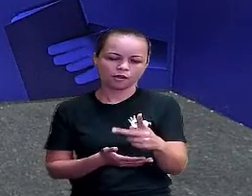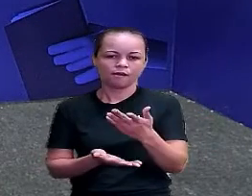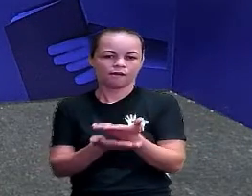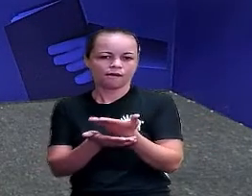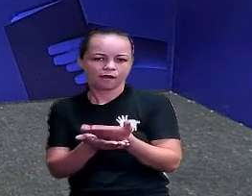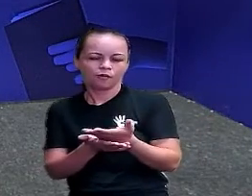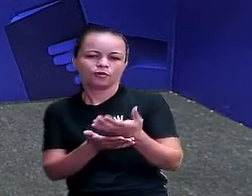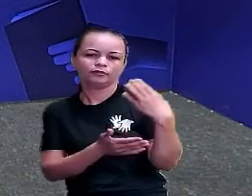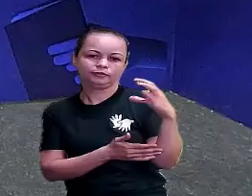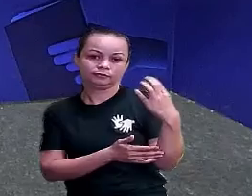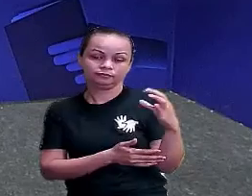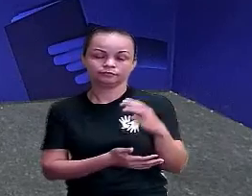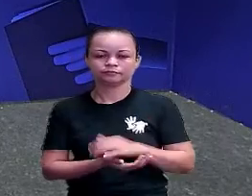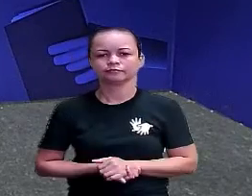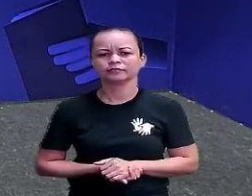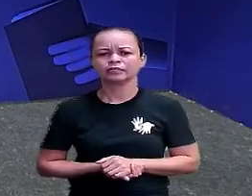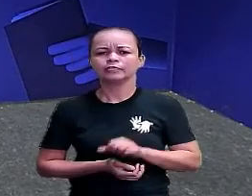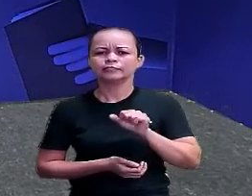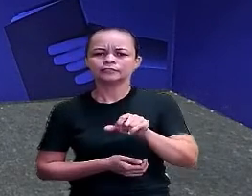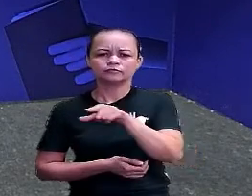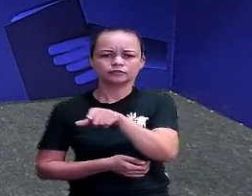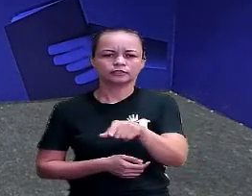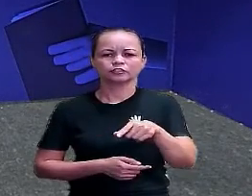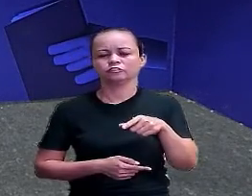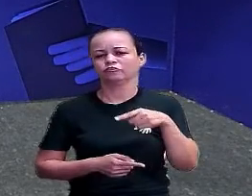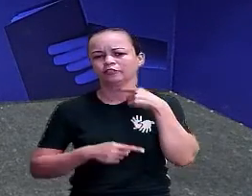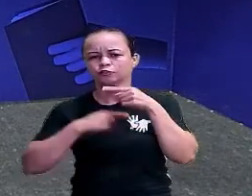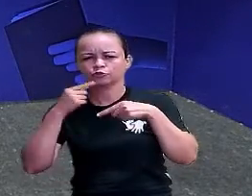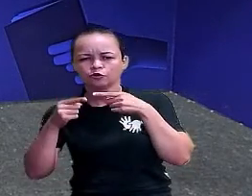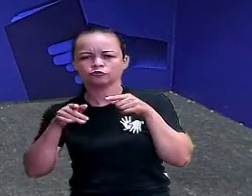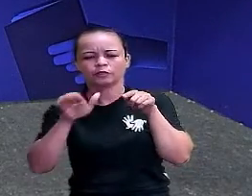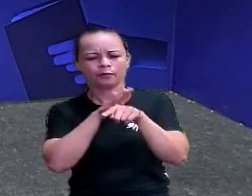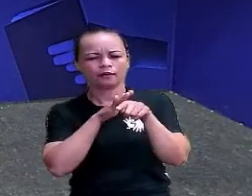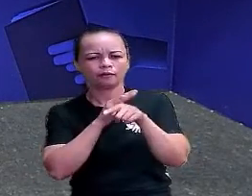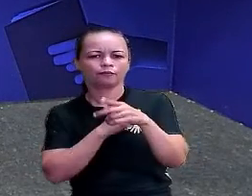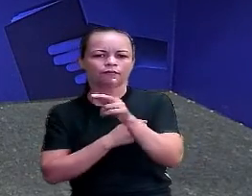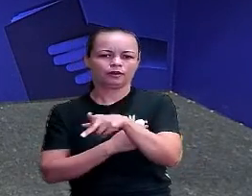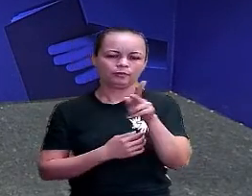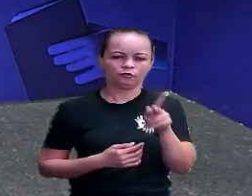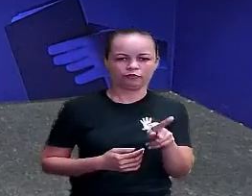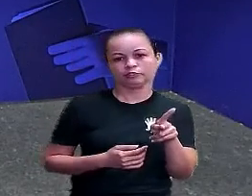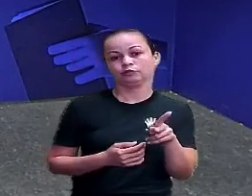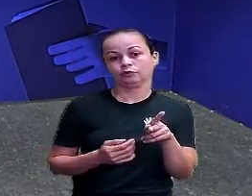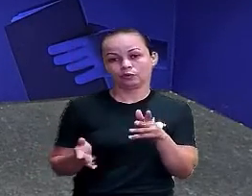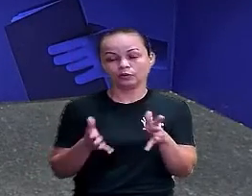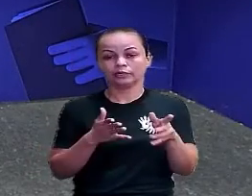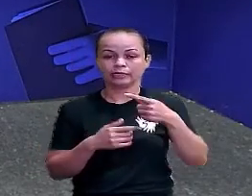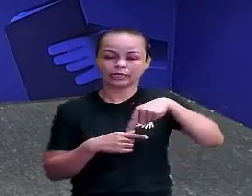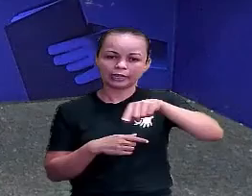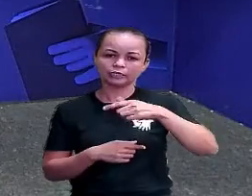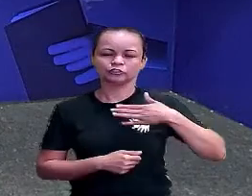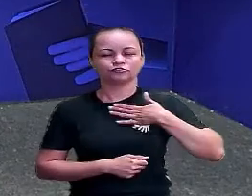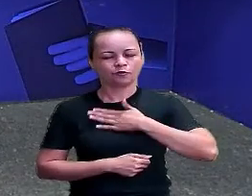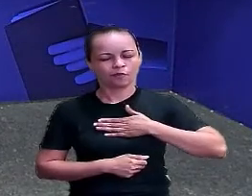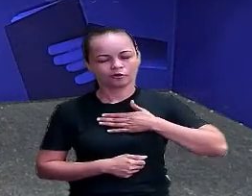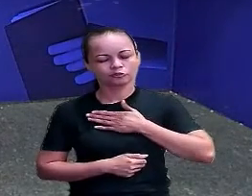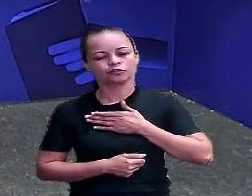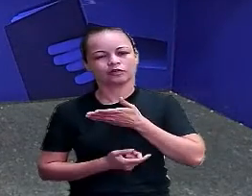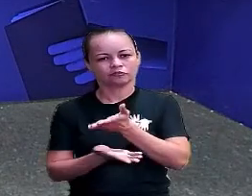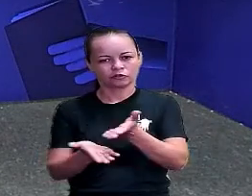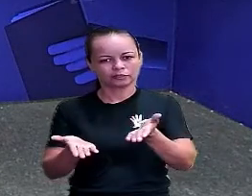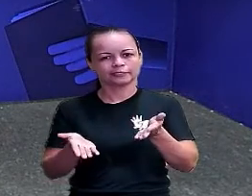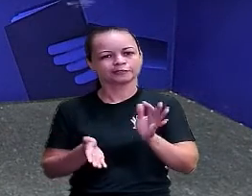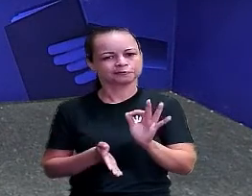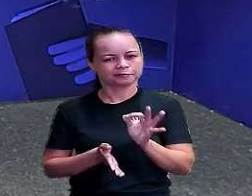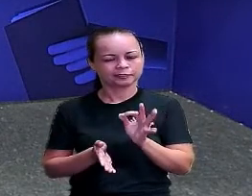Ciências da Natureza. Caso tenha alguma dúvida, pergunta ao teu professor, à tua professora, né? E eles terão a maior satisfação aí em